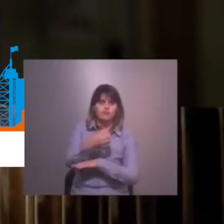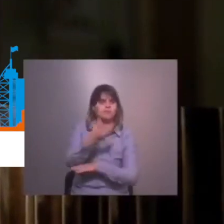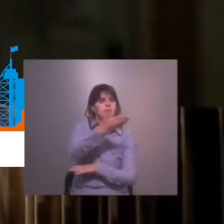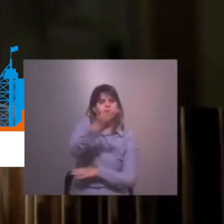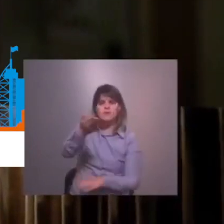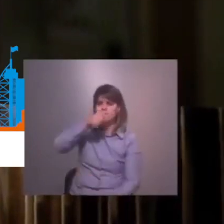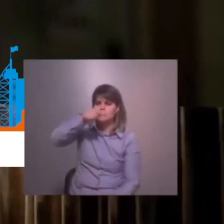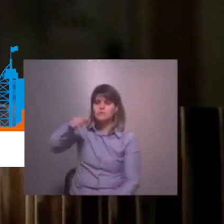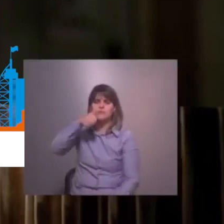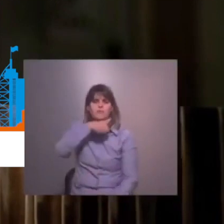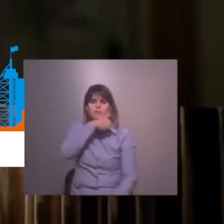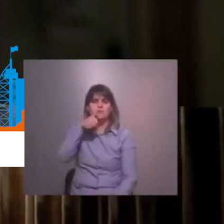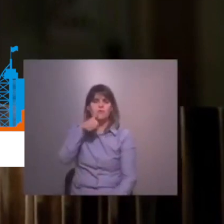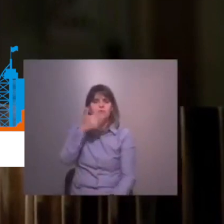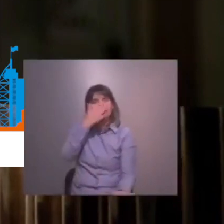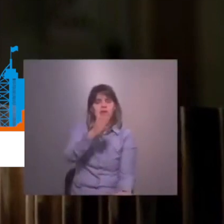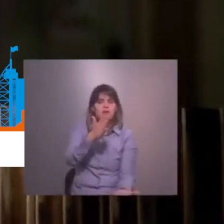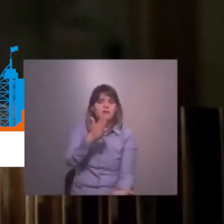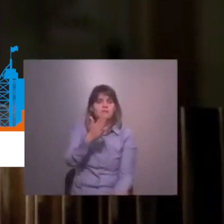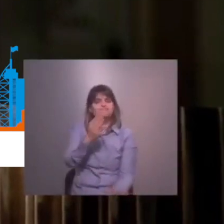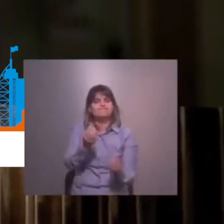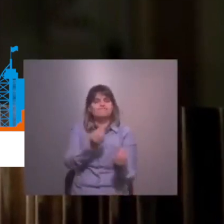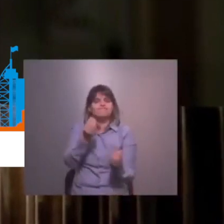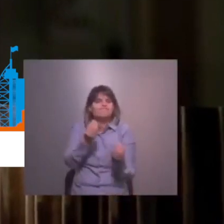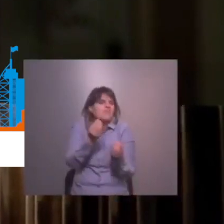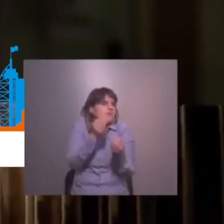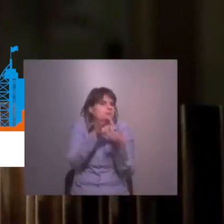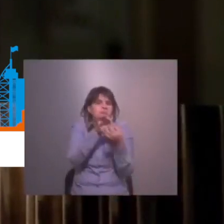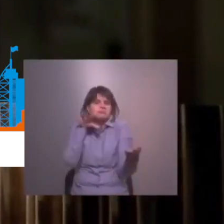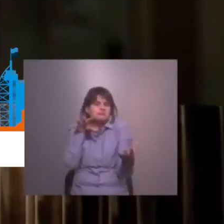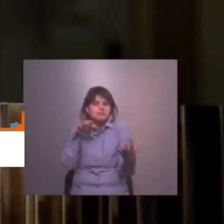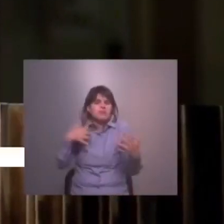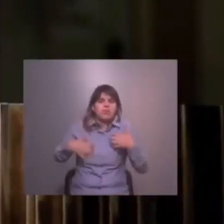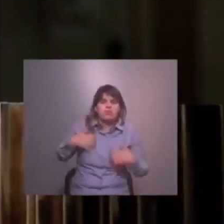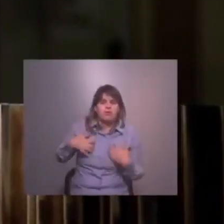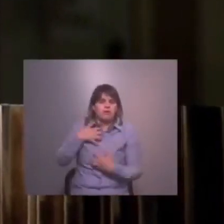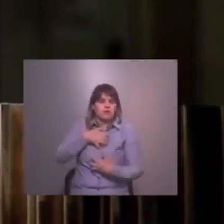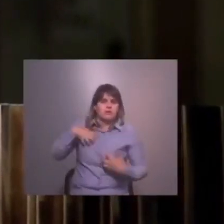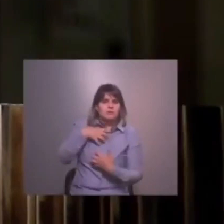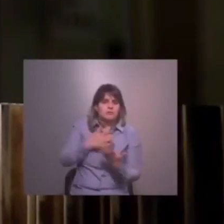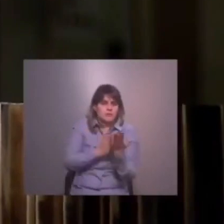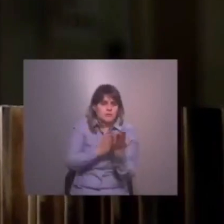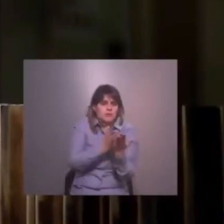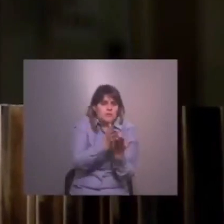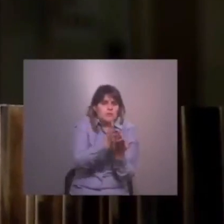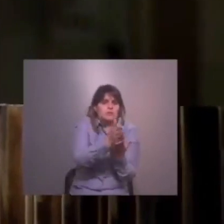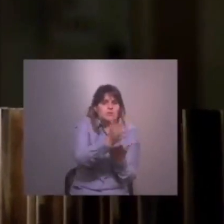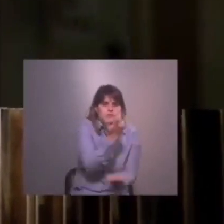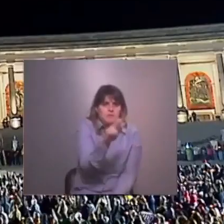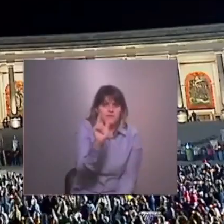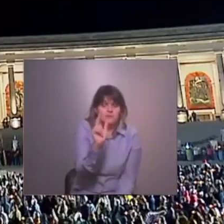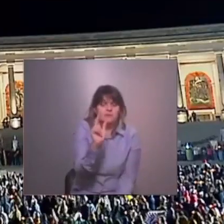sofrimento humano fica prisioneira no sem sentido e no